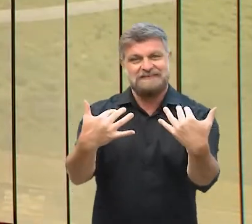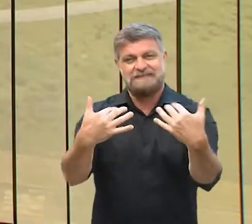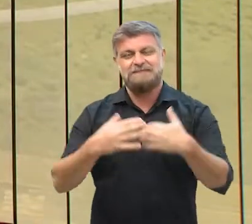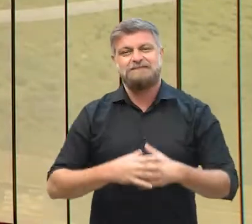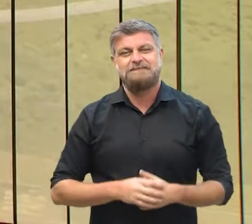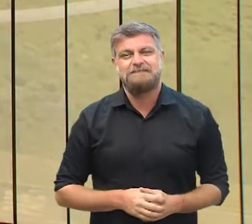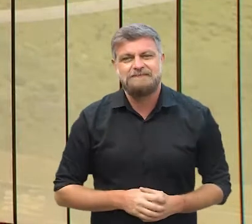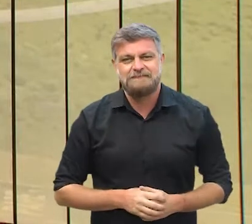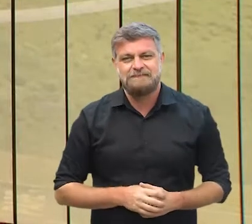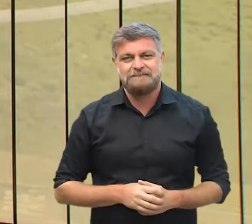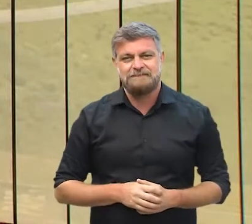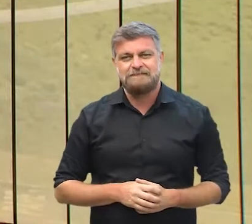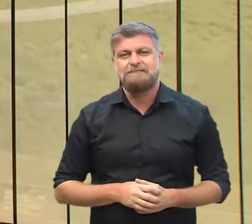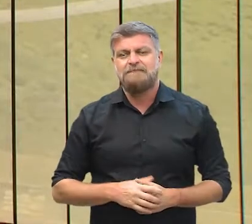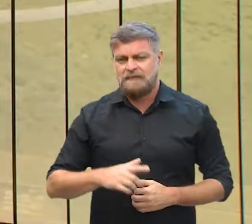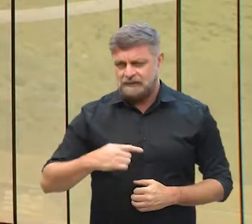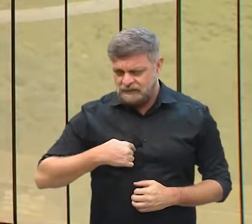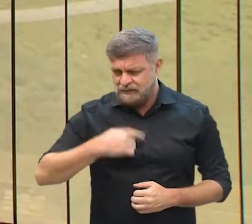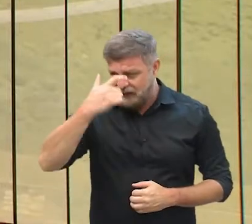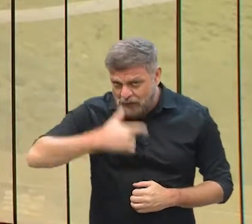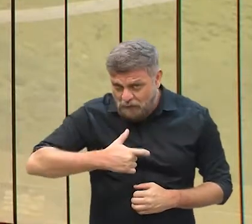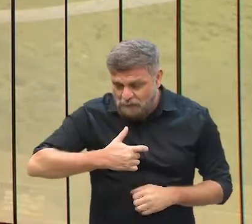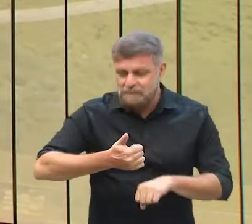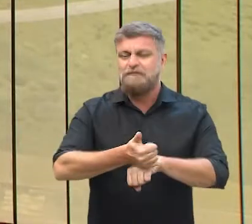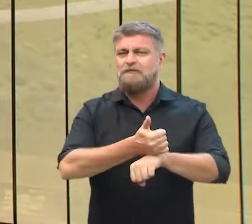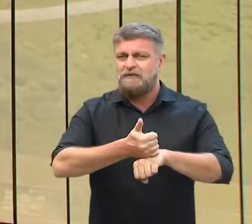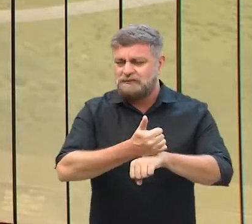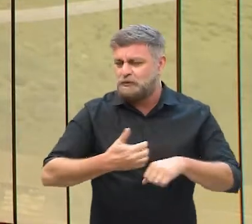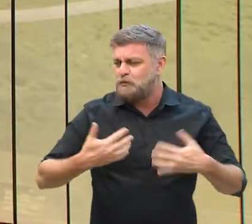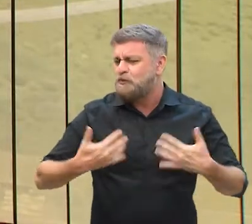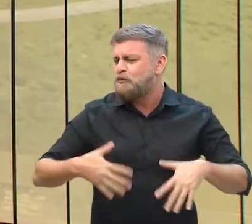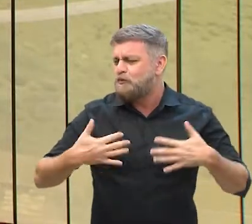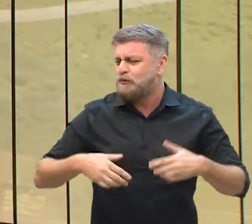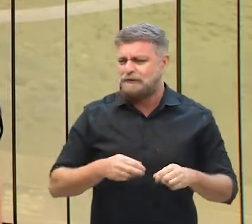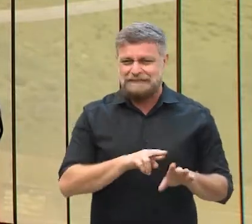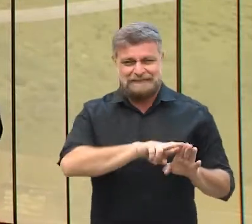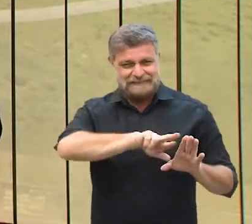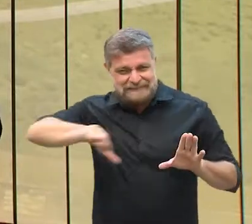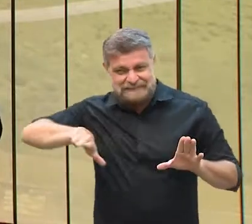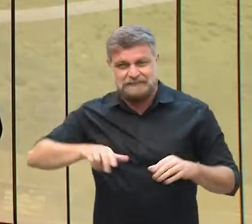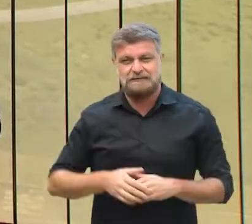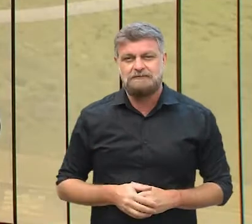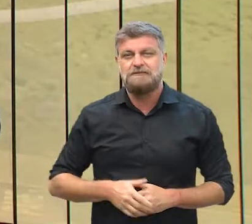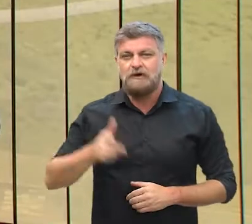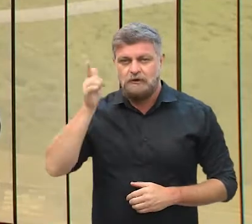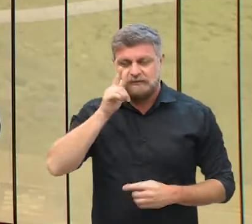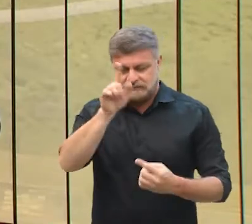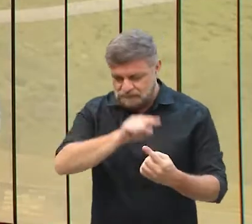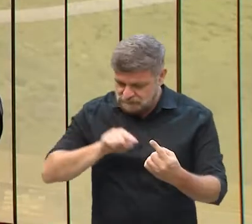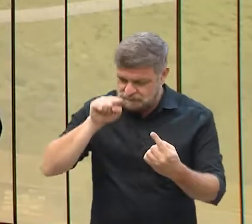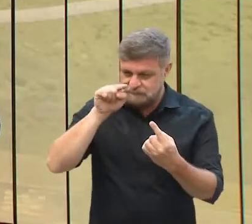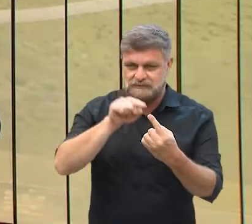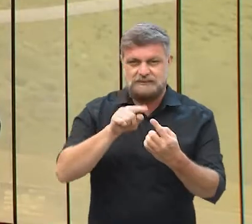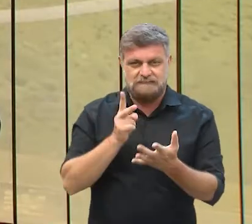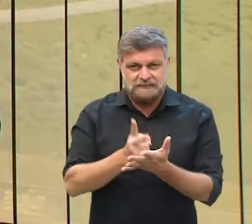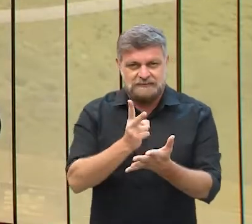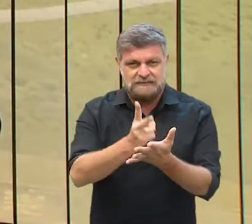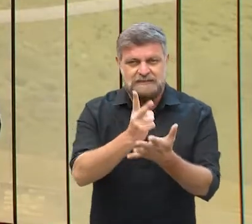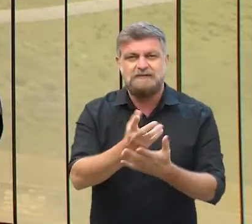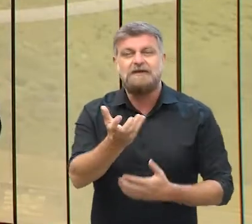Gabriel, equipe aqui da TV Câmara, telespectadores também da TV Câmara. Muitas